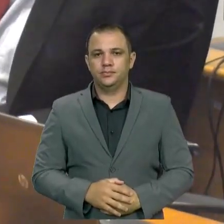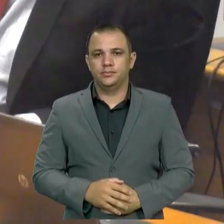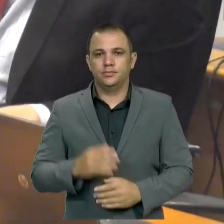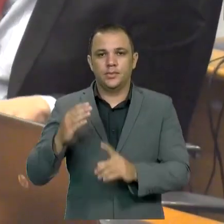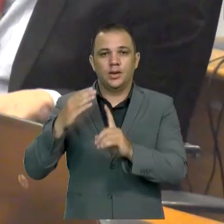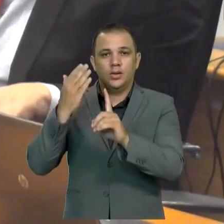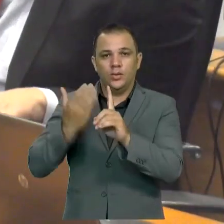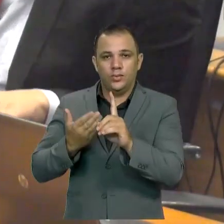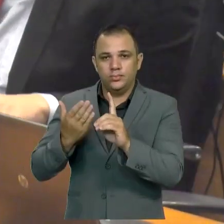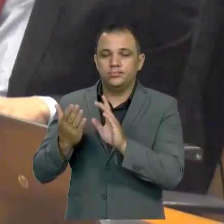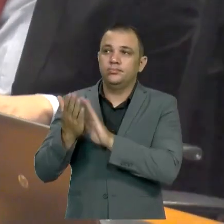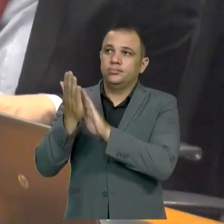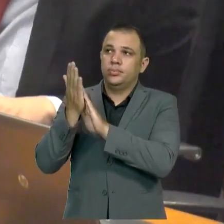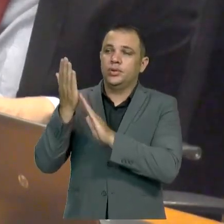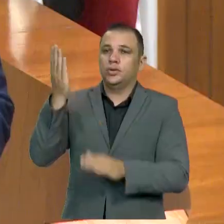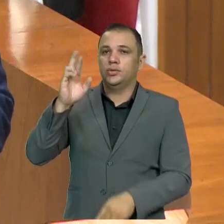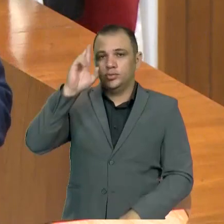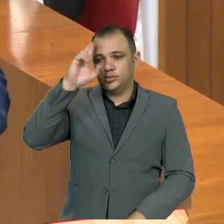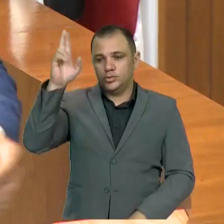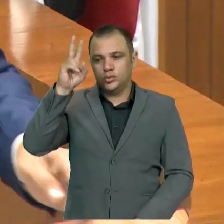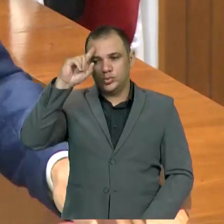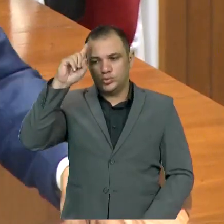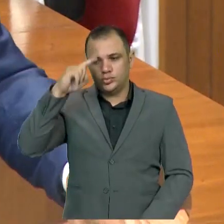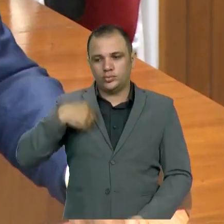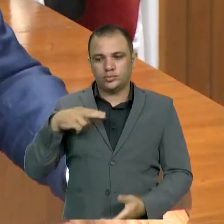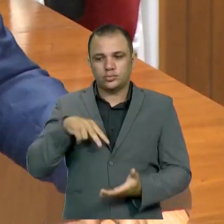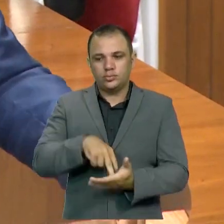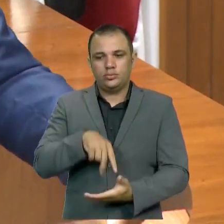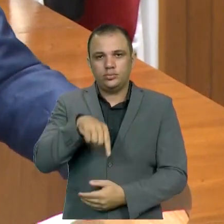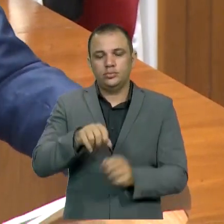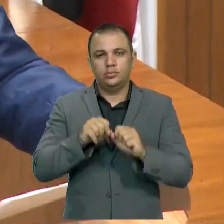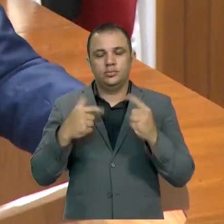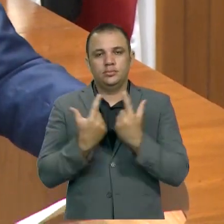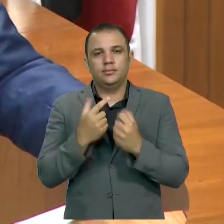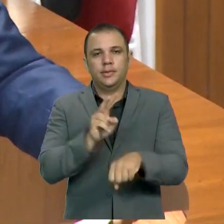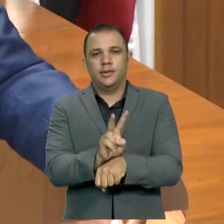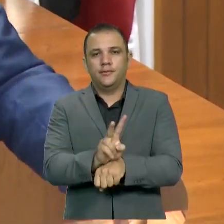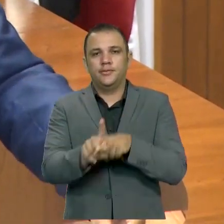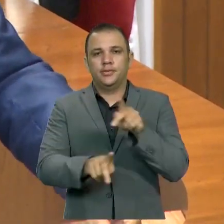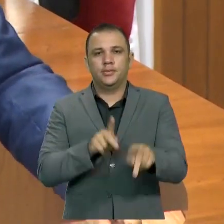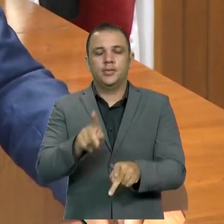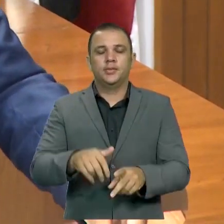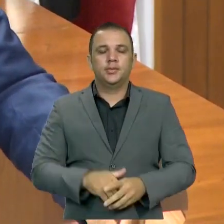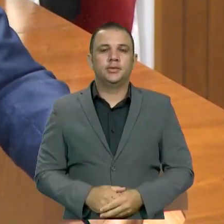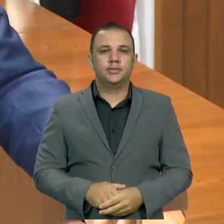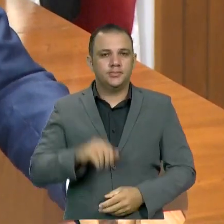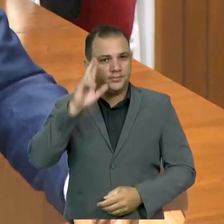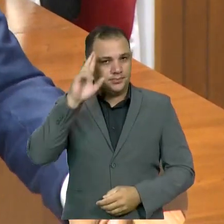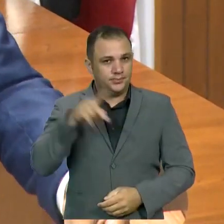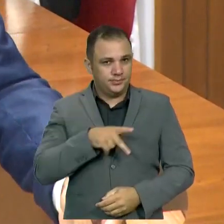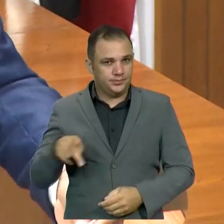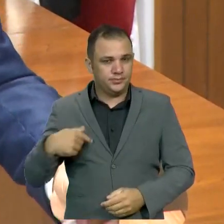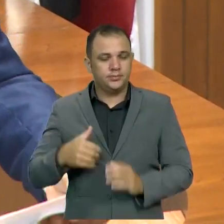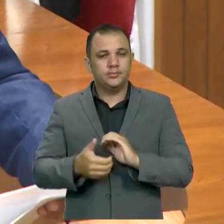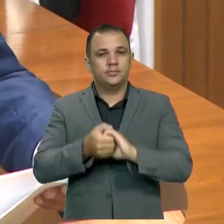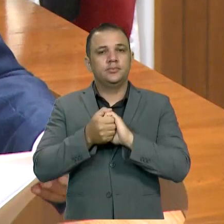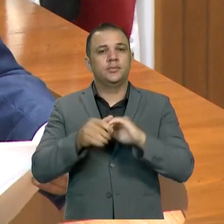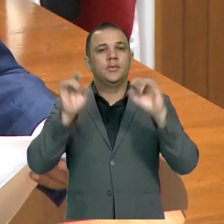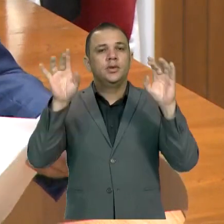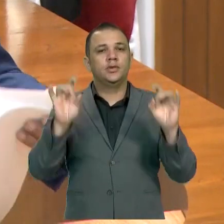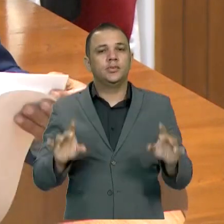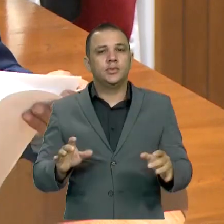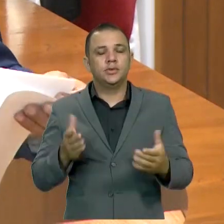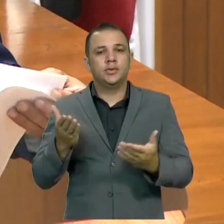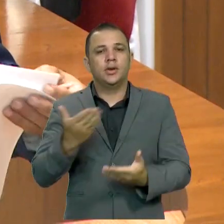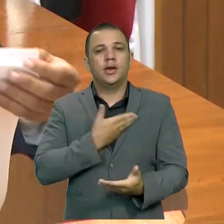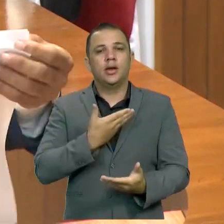estamos aqui na Assembleia Legislativa do Estado do Maranhão, defendendo a nossa população. Senhor presidente, quero comentar de forma especial o